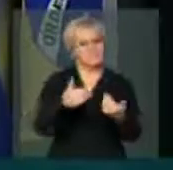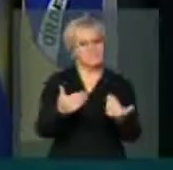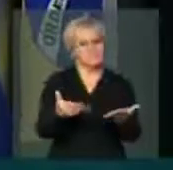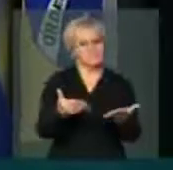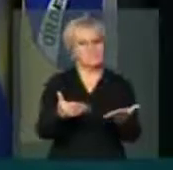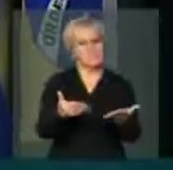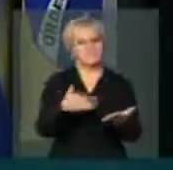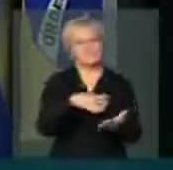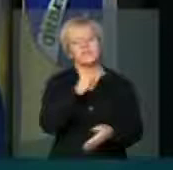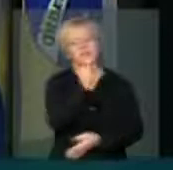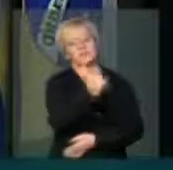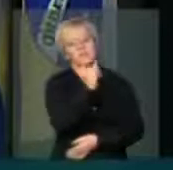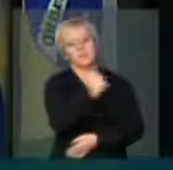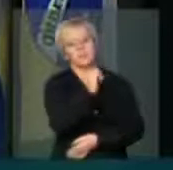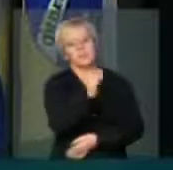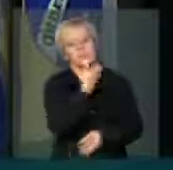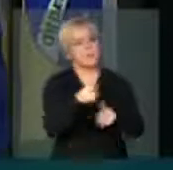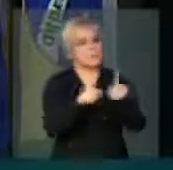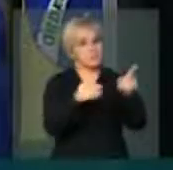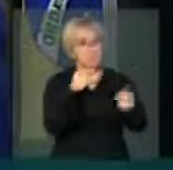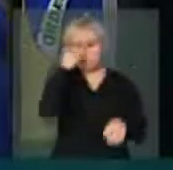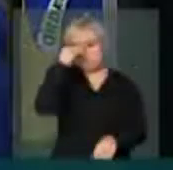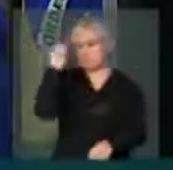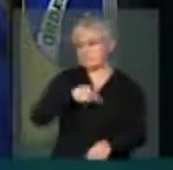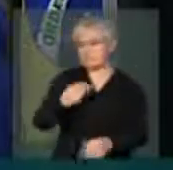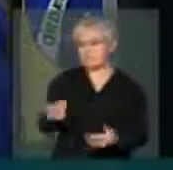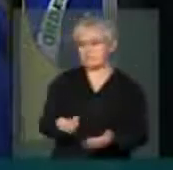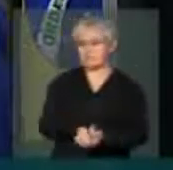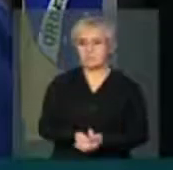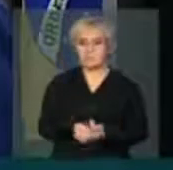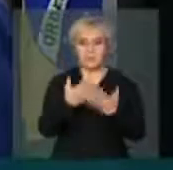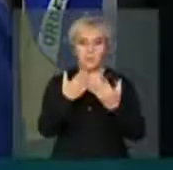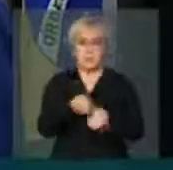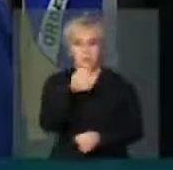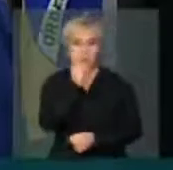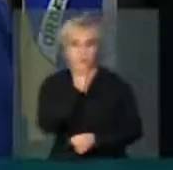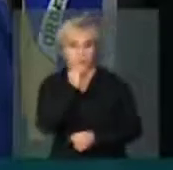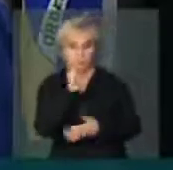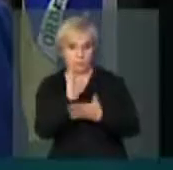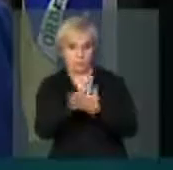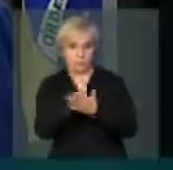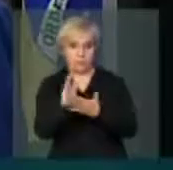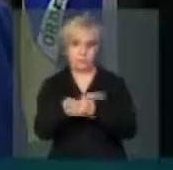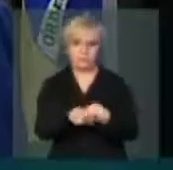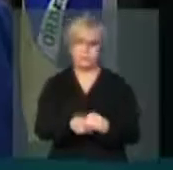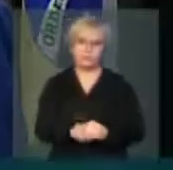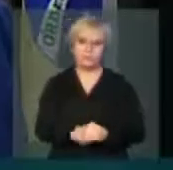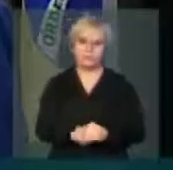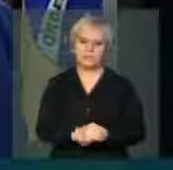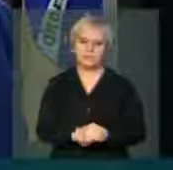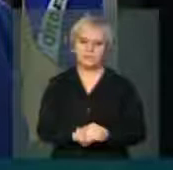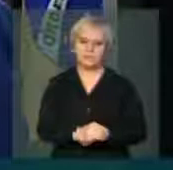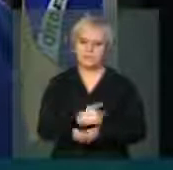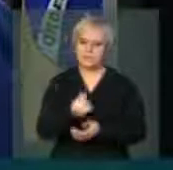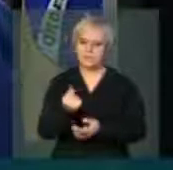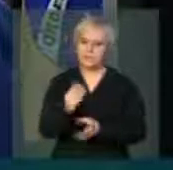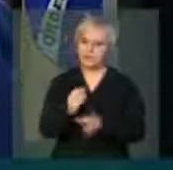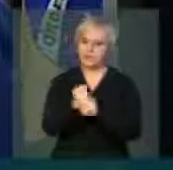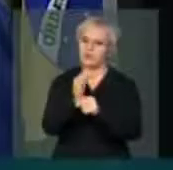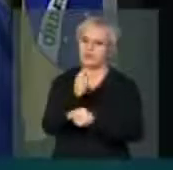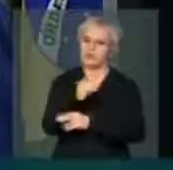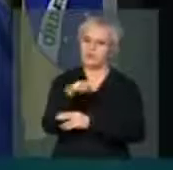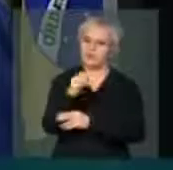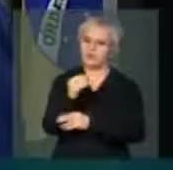foram solenemente ignorados. Vamos a alguns exemplos. Começarei pelo Fundo de Pensão dos